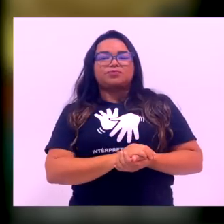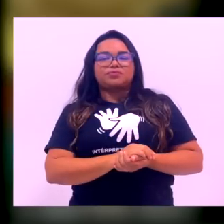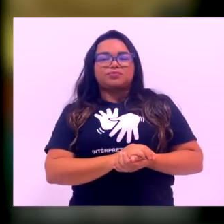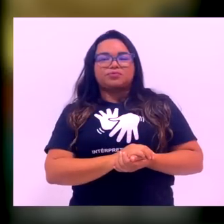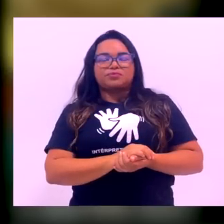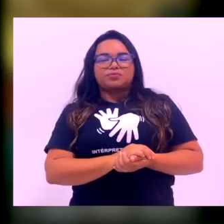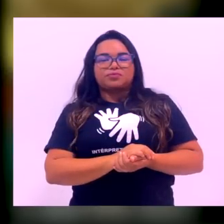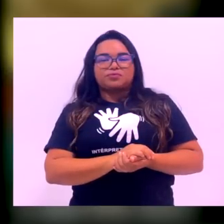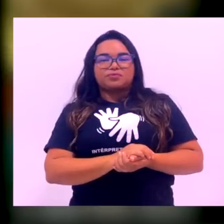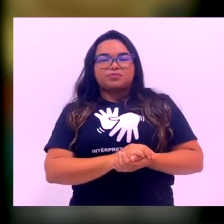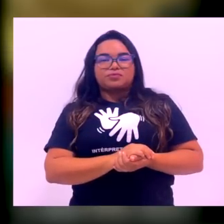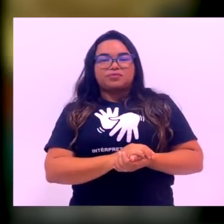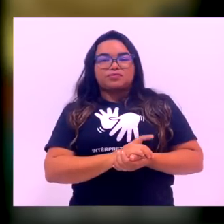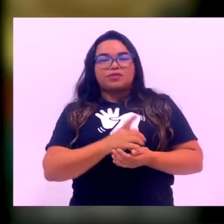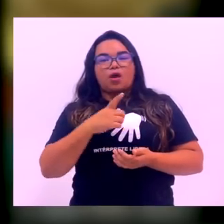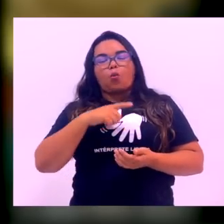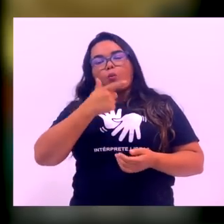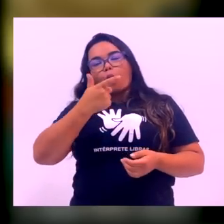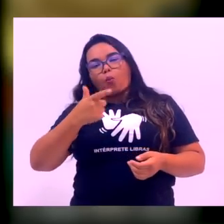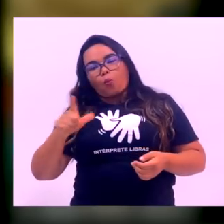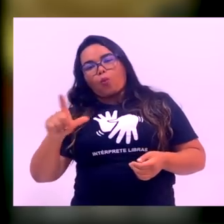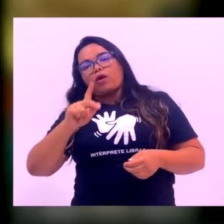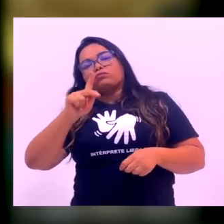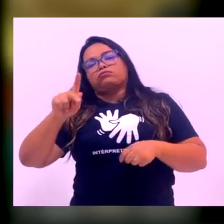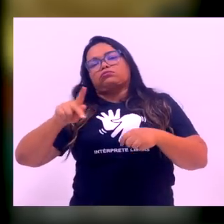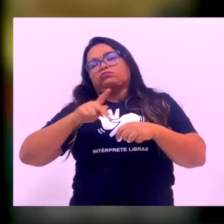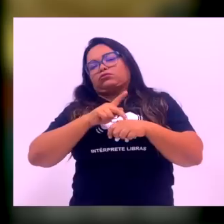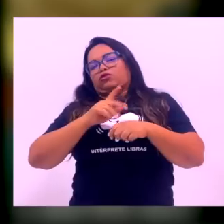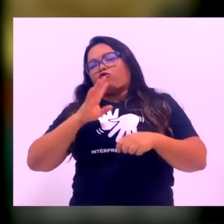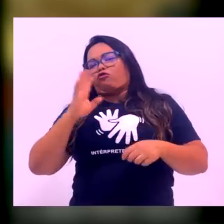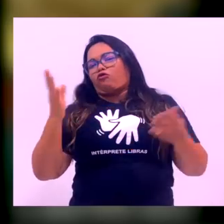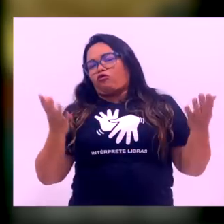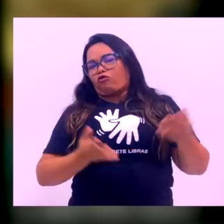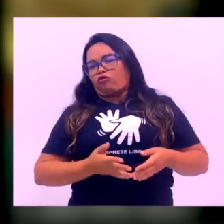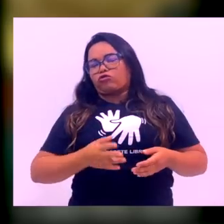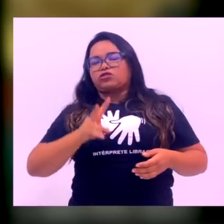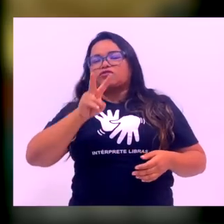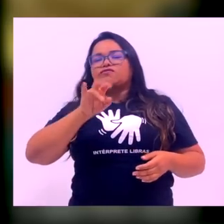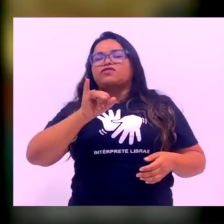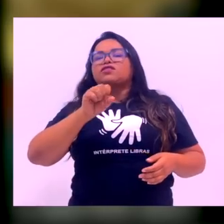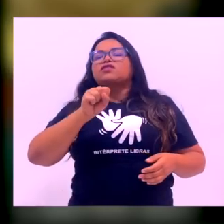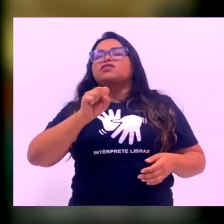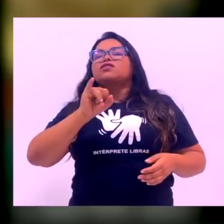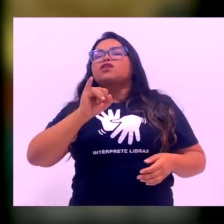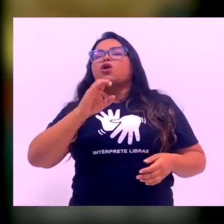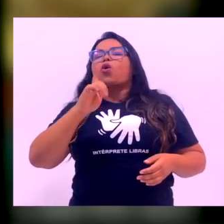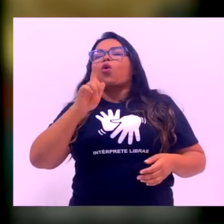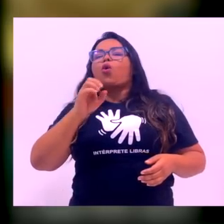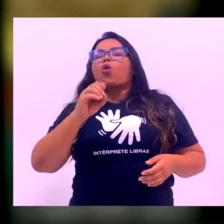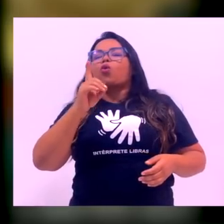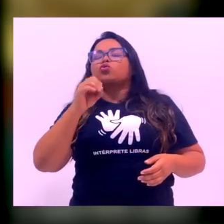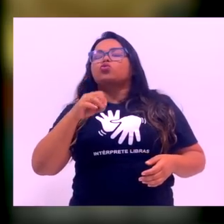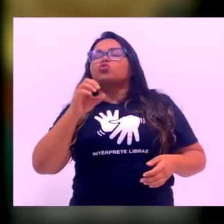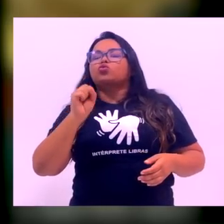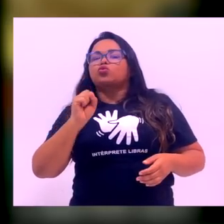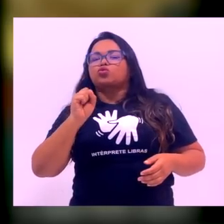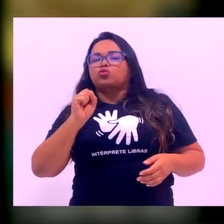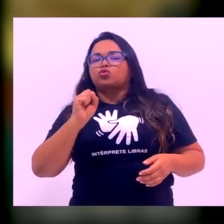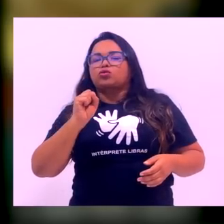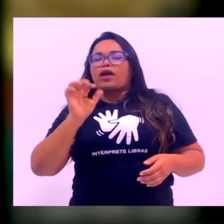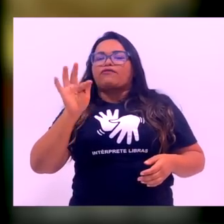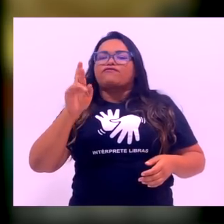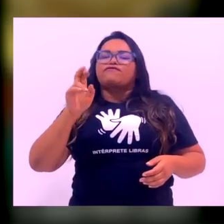como ostrogodos. E há uma outra nação aqui que hoje nós conhecemos como visigodos. E havia